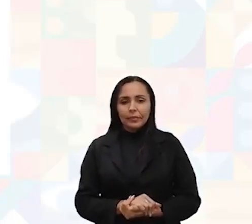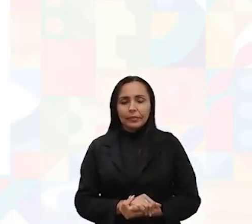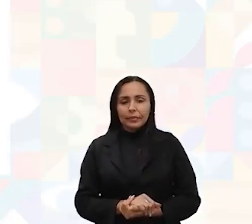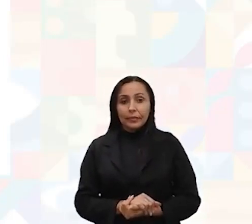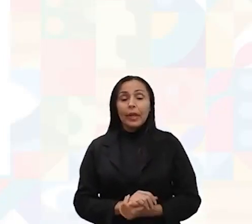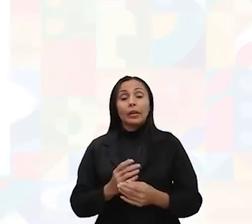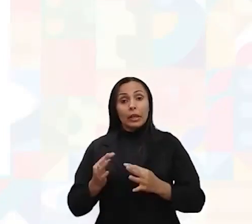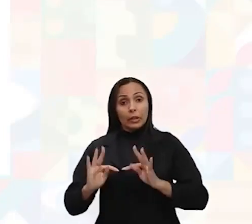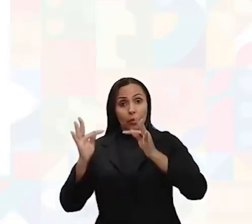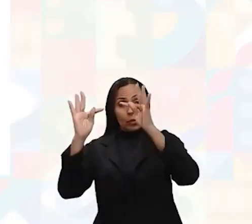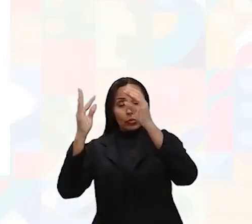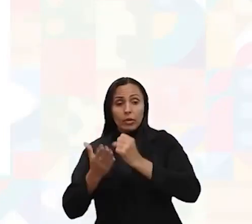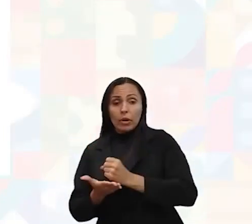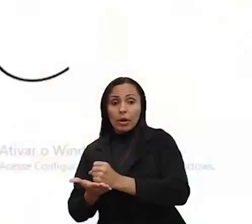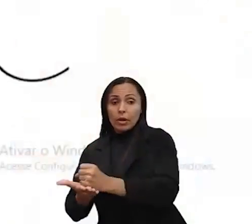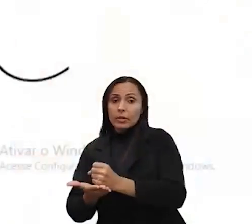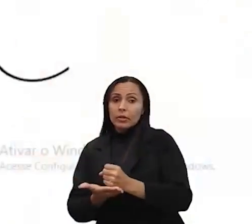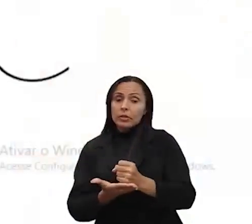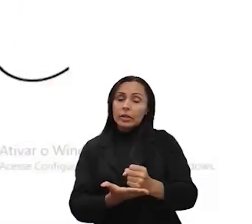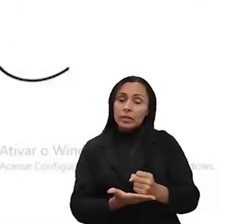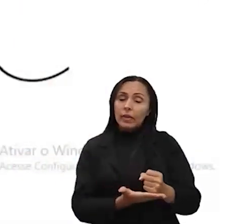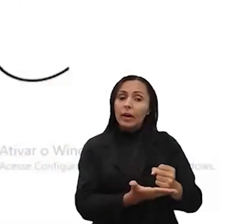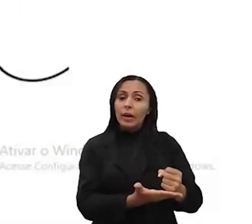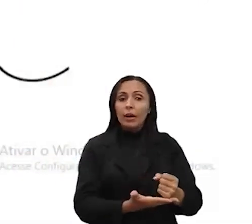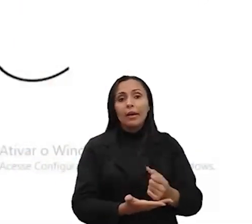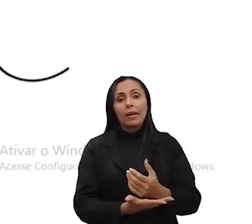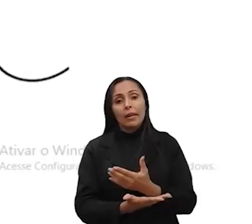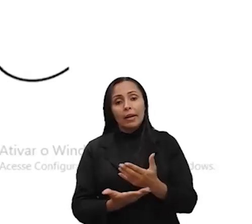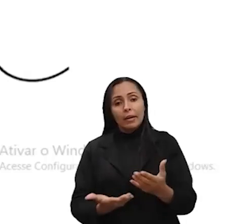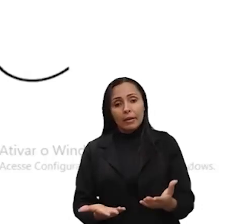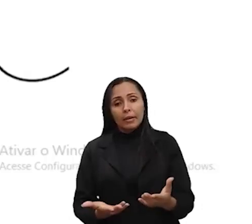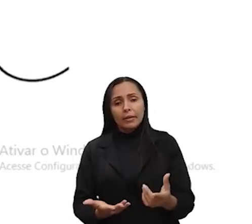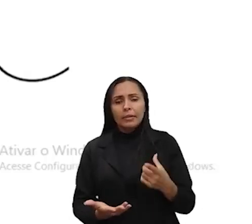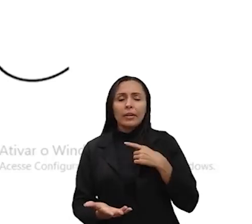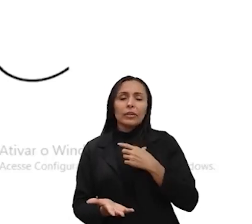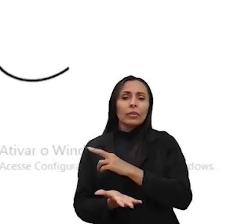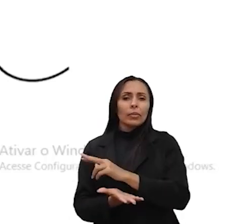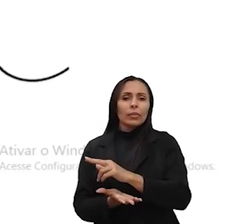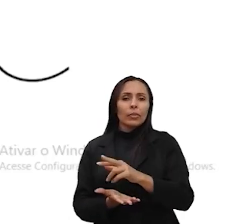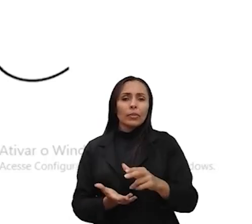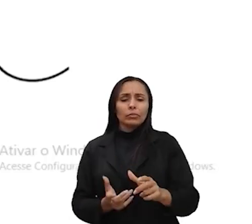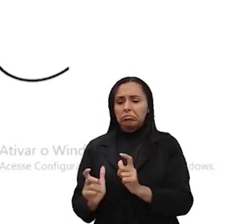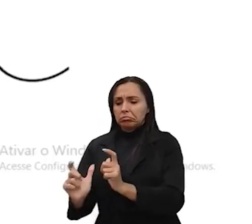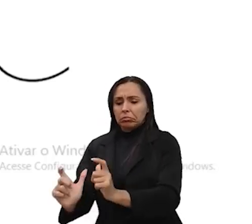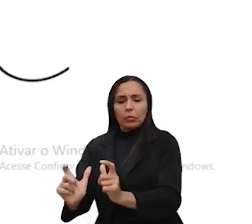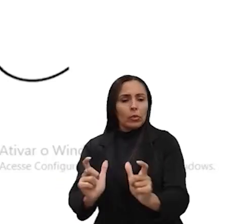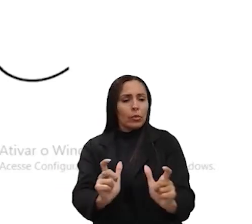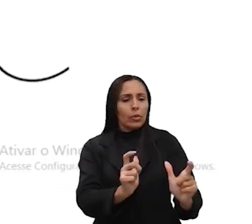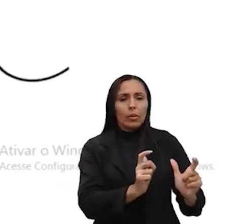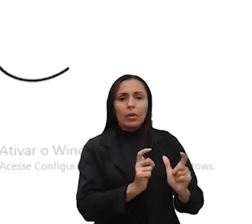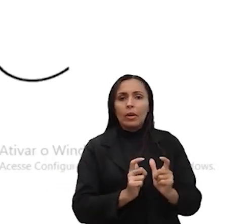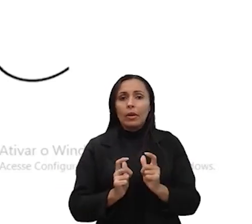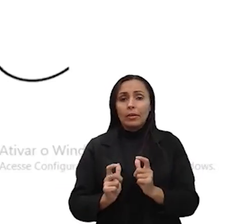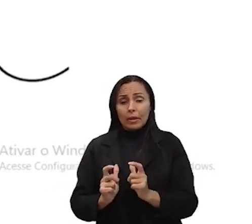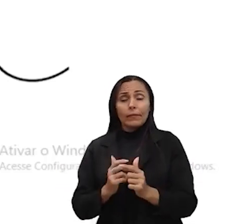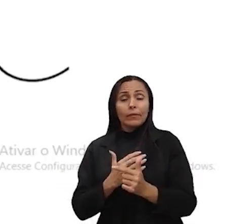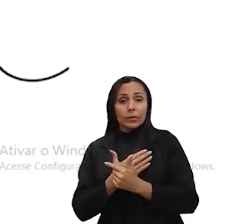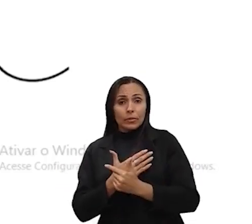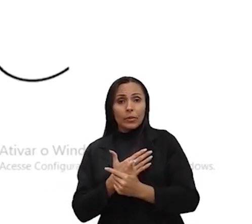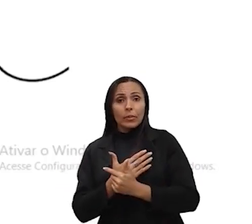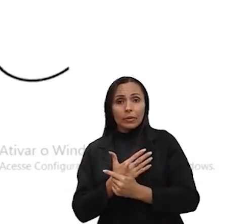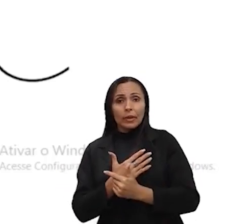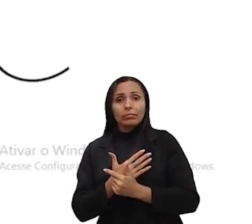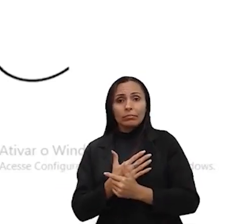A tecnologia assistiva, né, ela tá para todos os ambientes, tá certo? Ela funciona